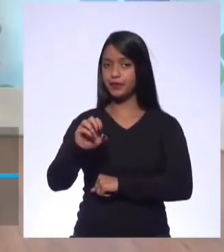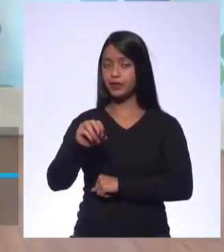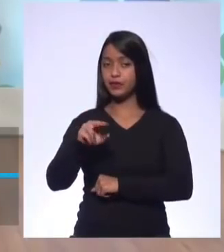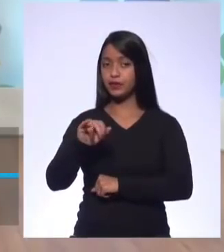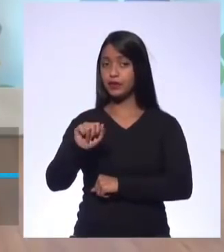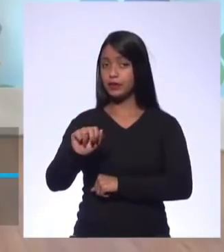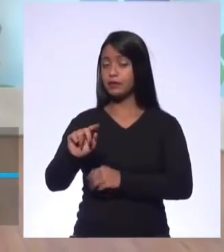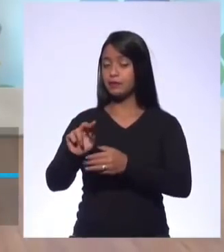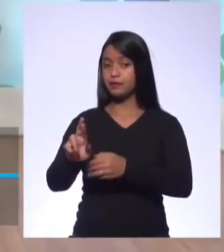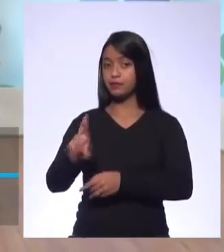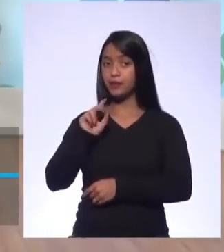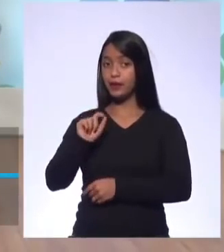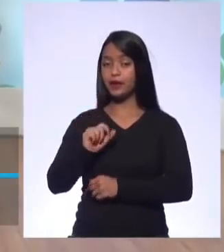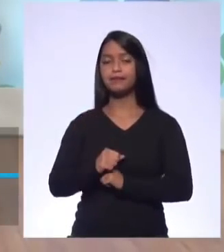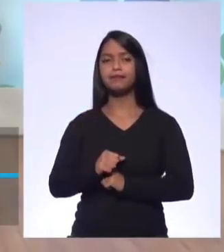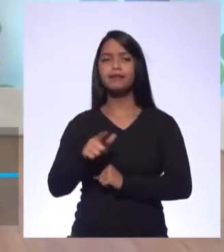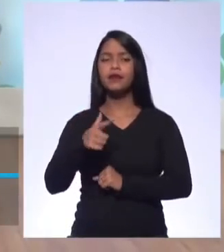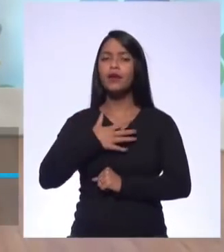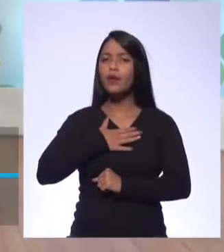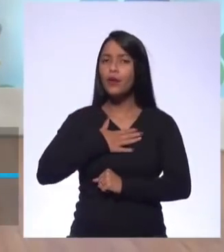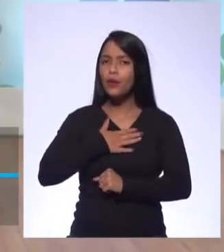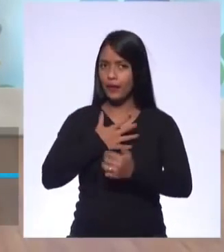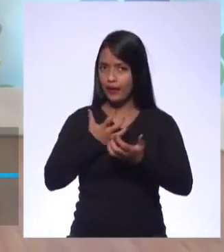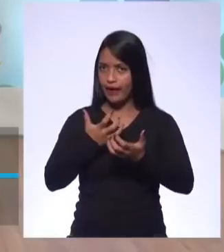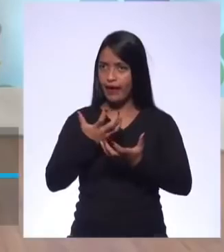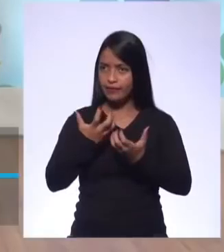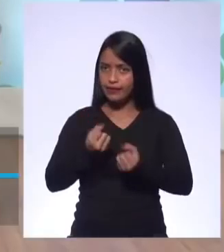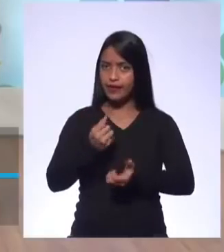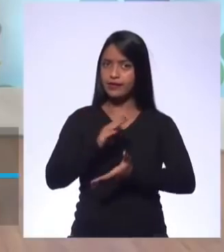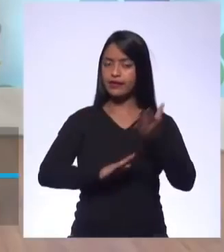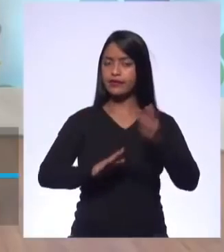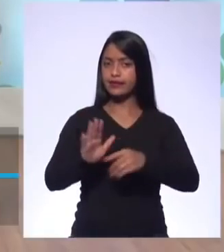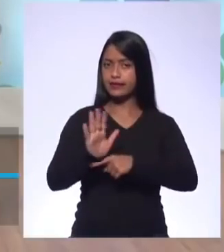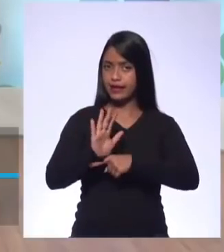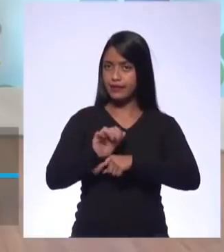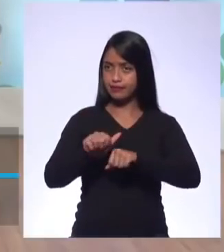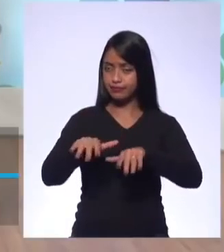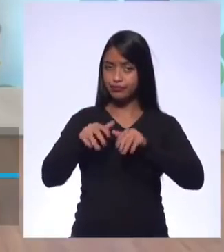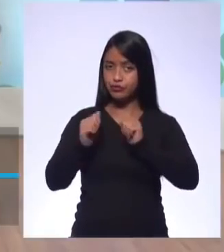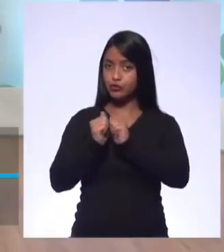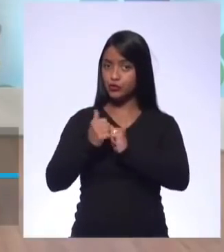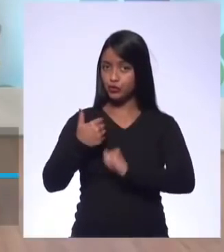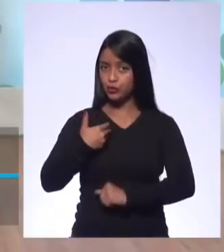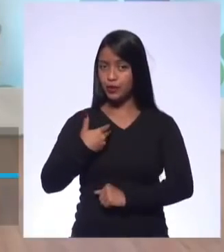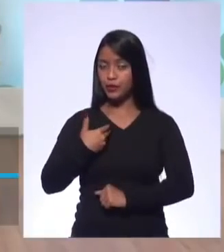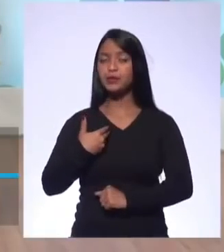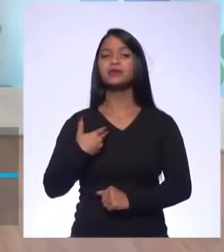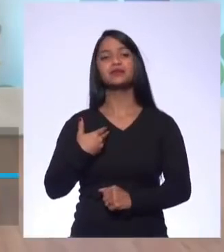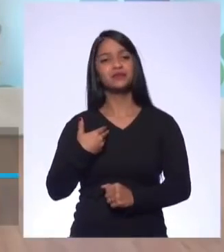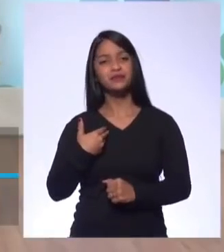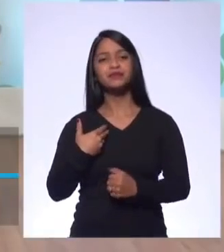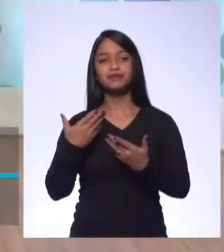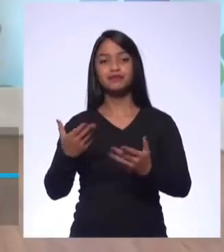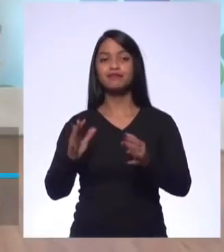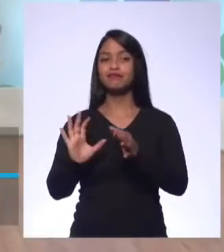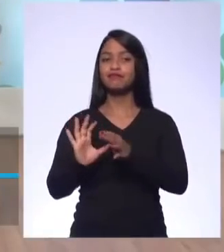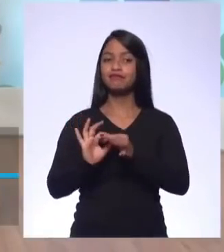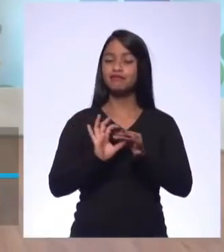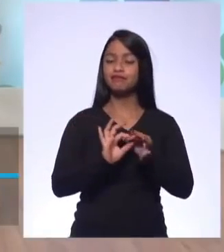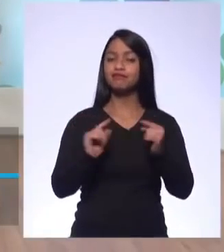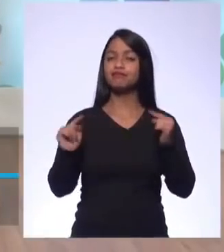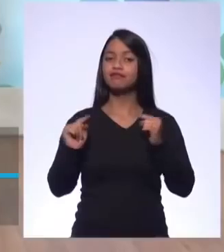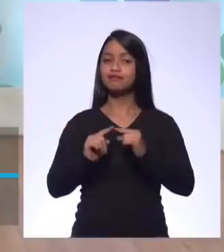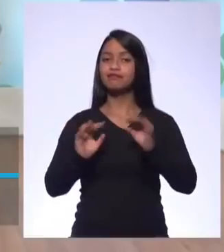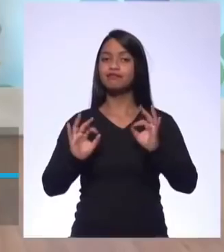cinema? Aí, inclusive, você gostaria de ir ao cinema? De ir comigo? Então colocou muito nesse contexto também do